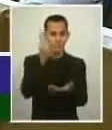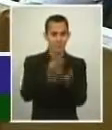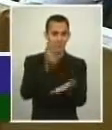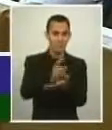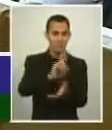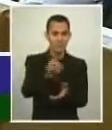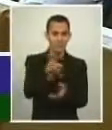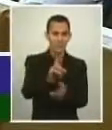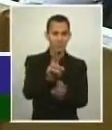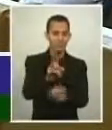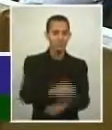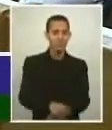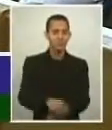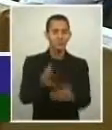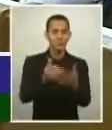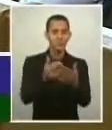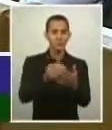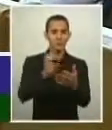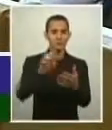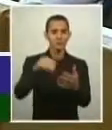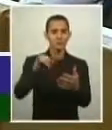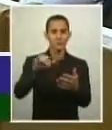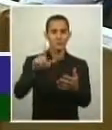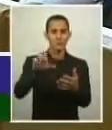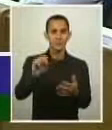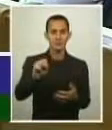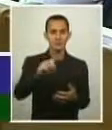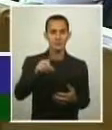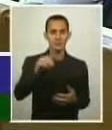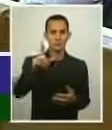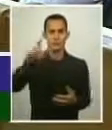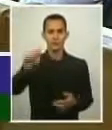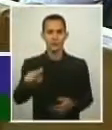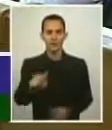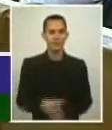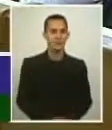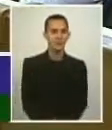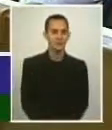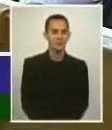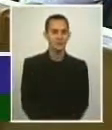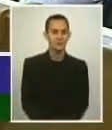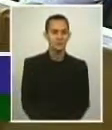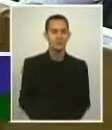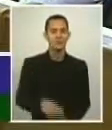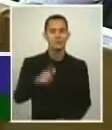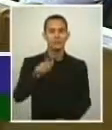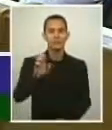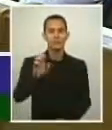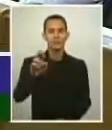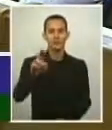nome o livro de Emile Zola o germinal